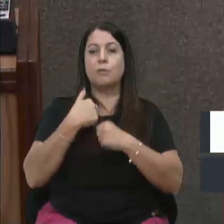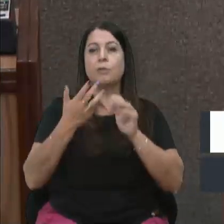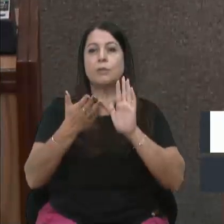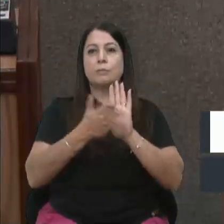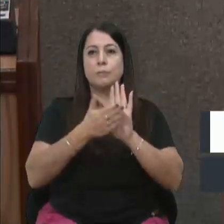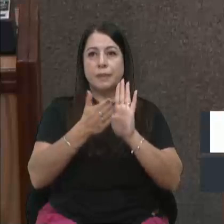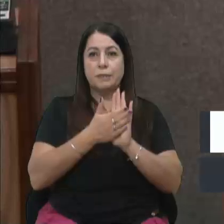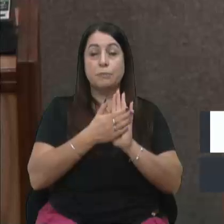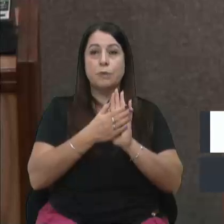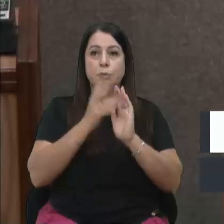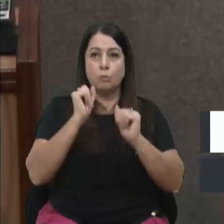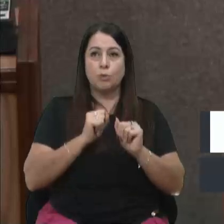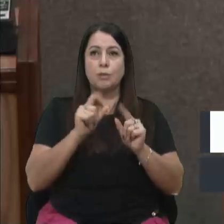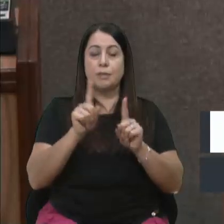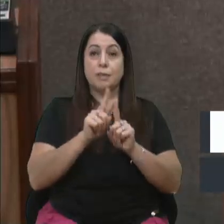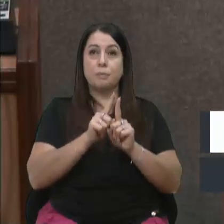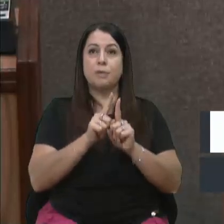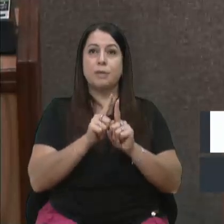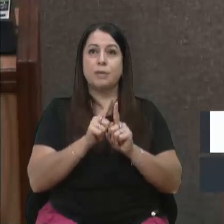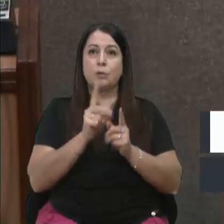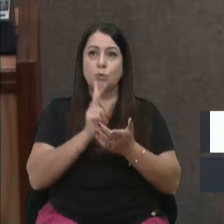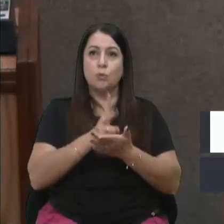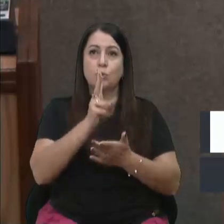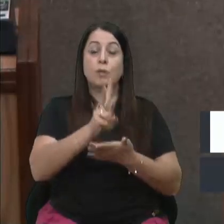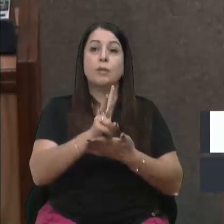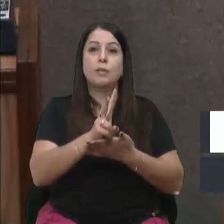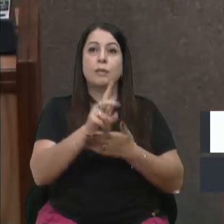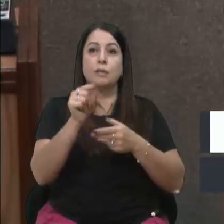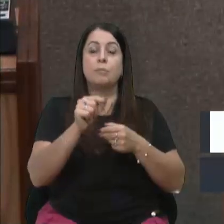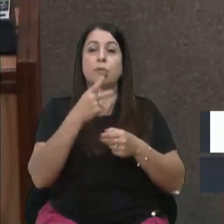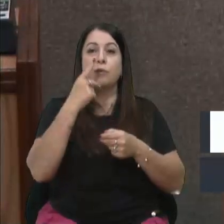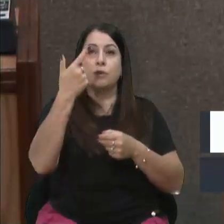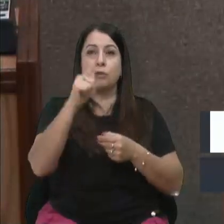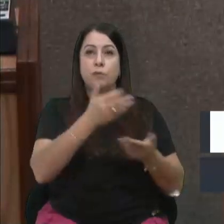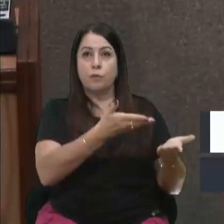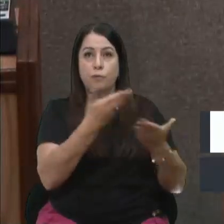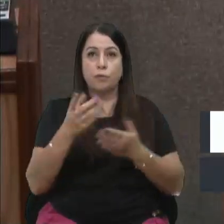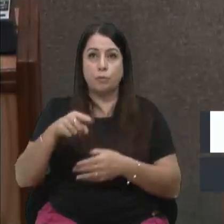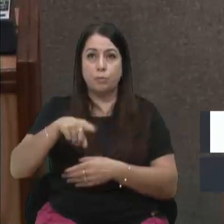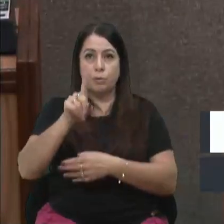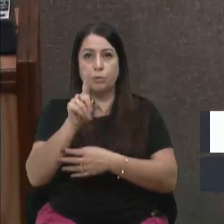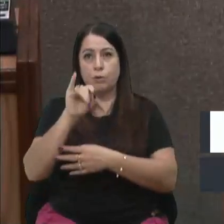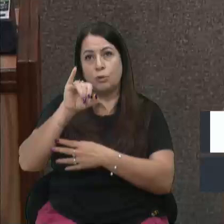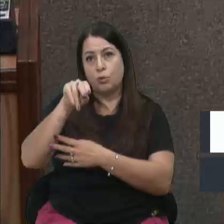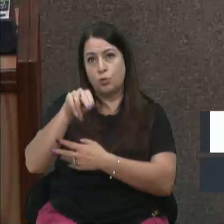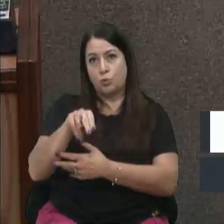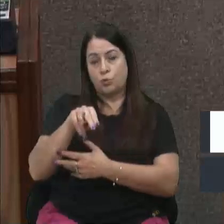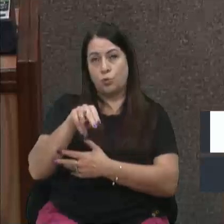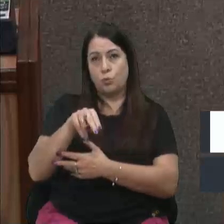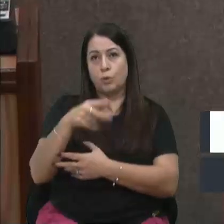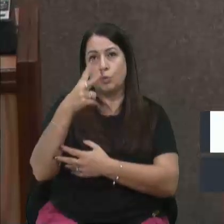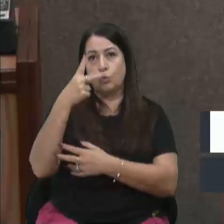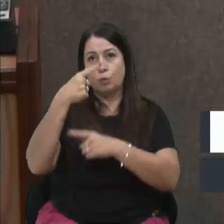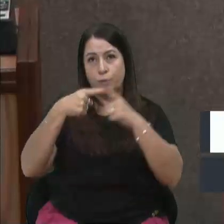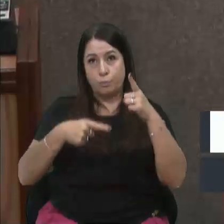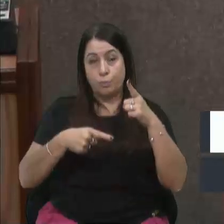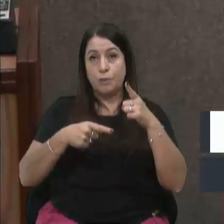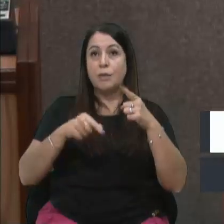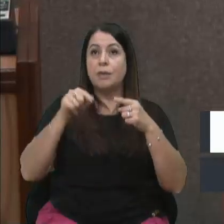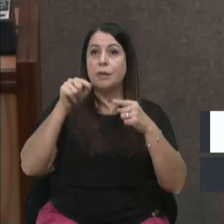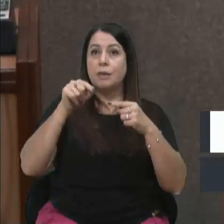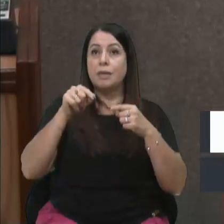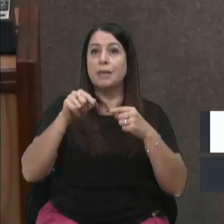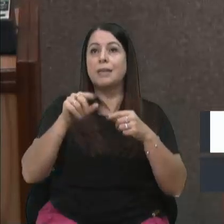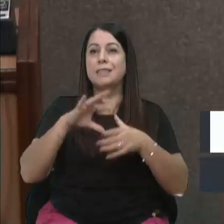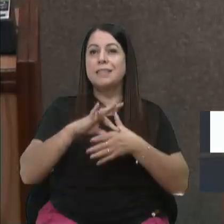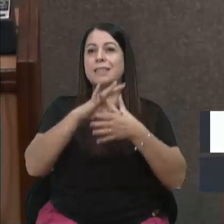pauta para que a gente pudesse dar seguimento, e agora então reforço o convite para que dia 1º de junho, às 14h30,